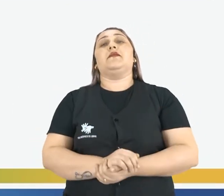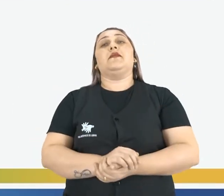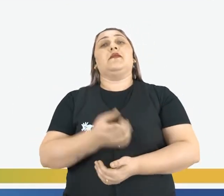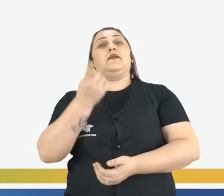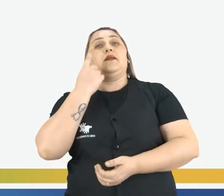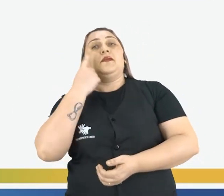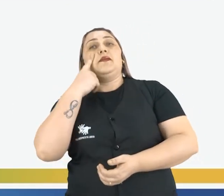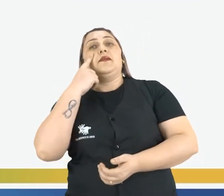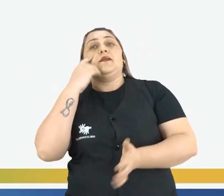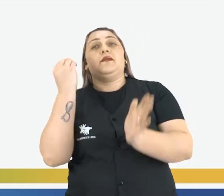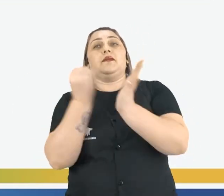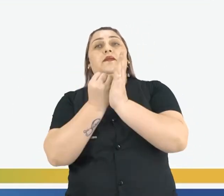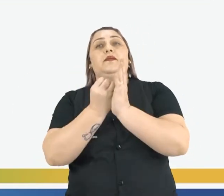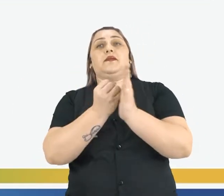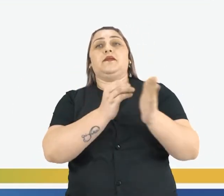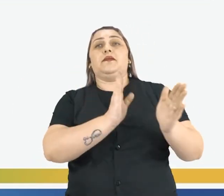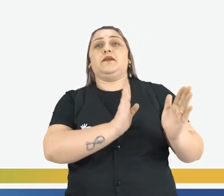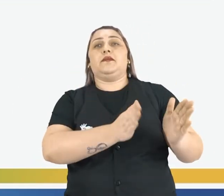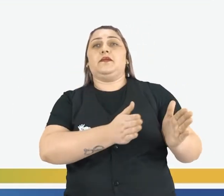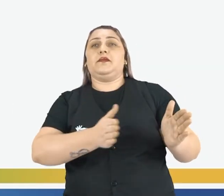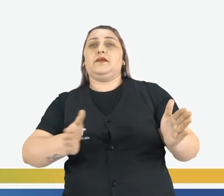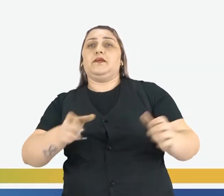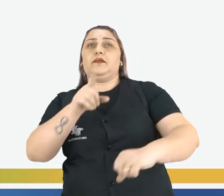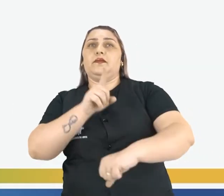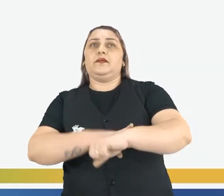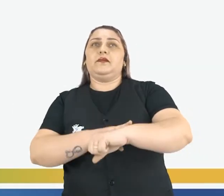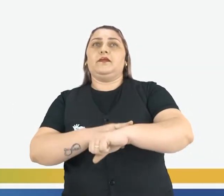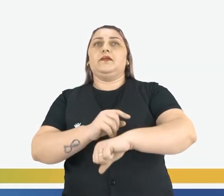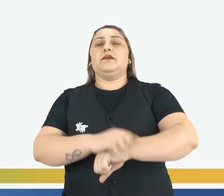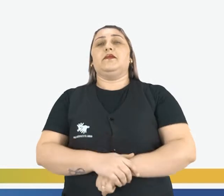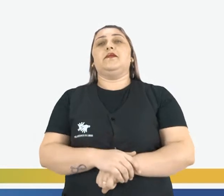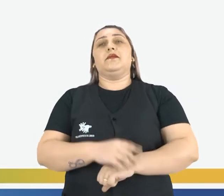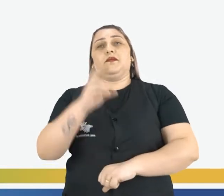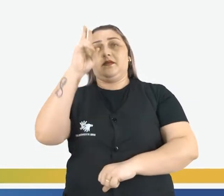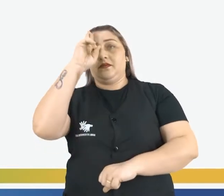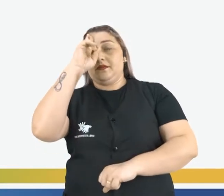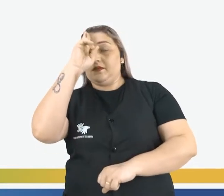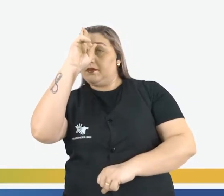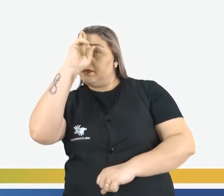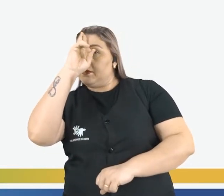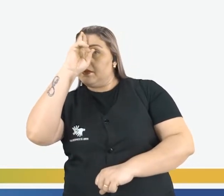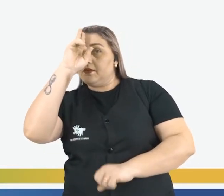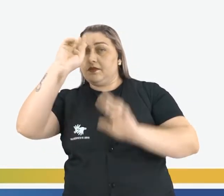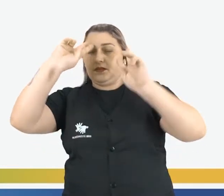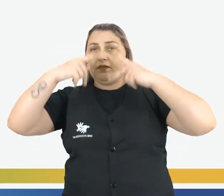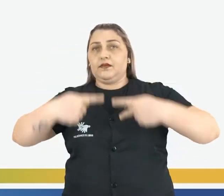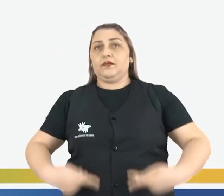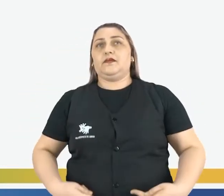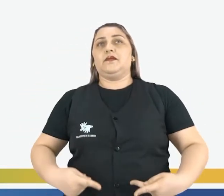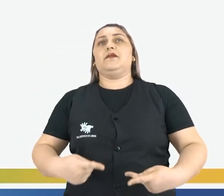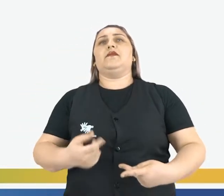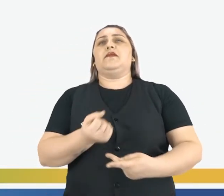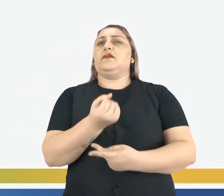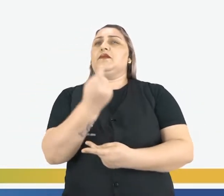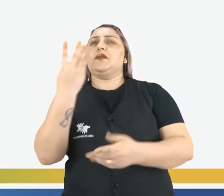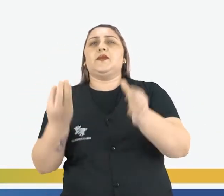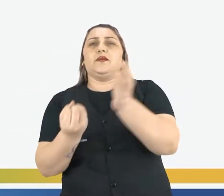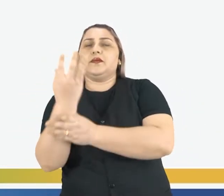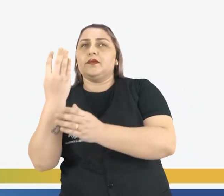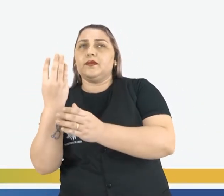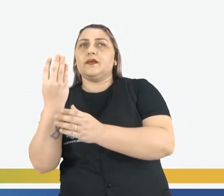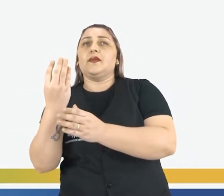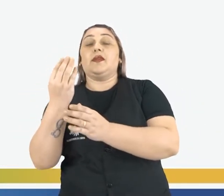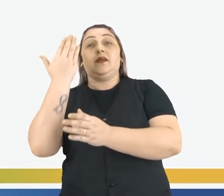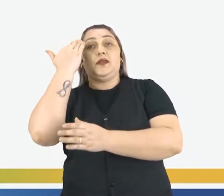Olha só, os tipos de tempo. A história da humanidade nos revela inúmeros acontecimentos.